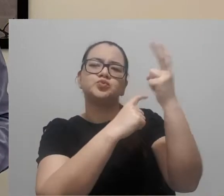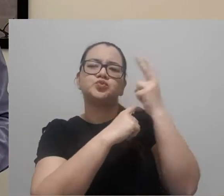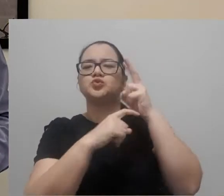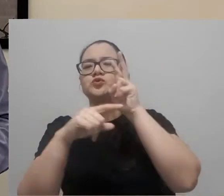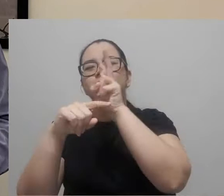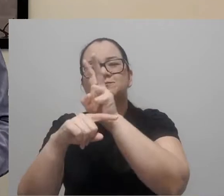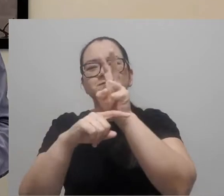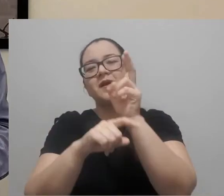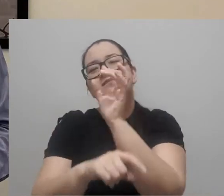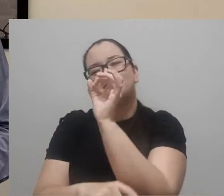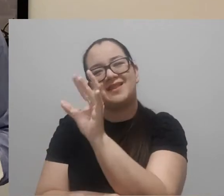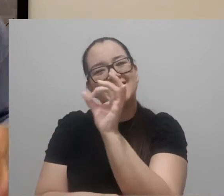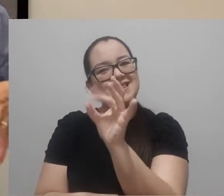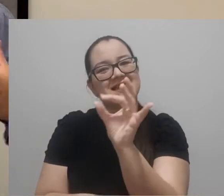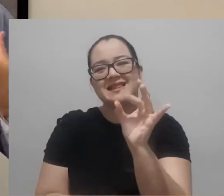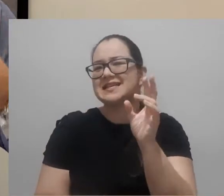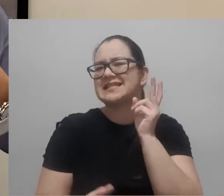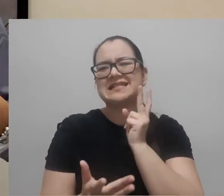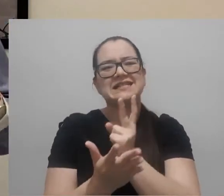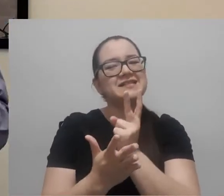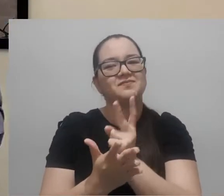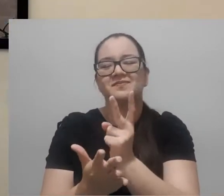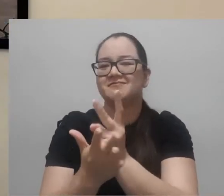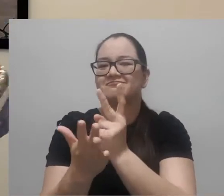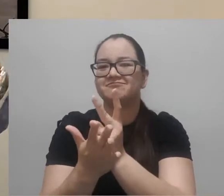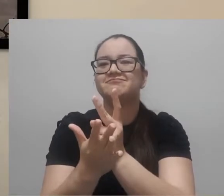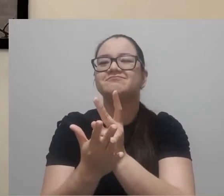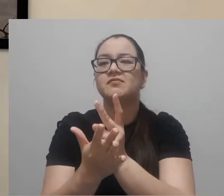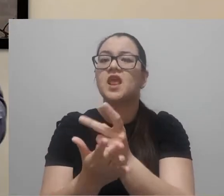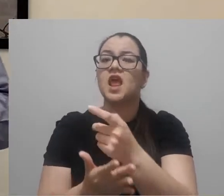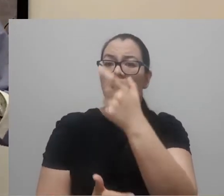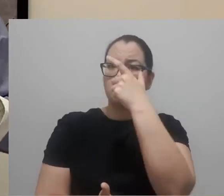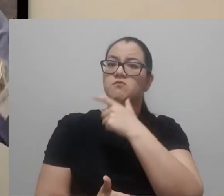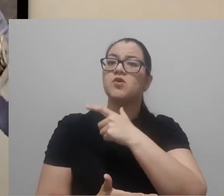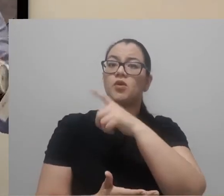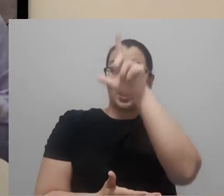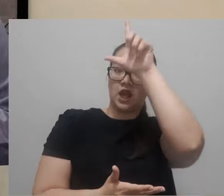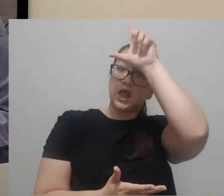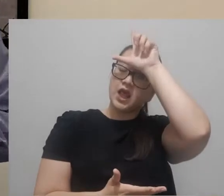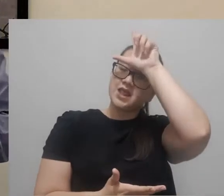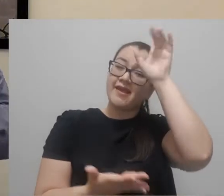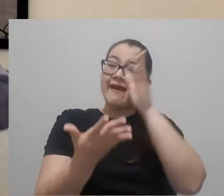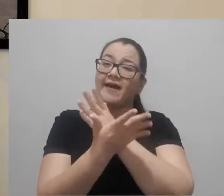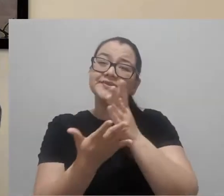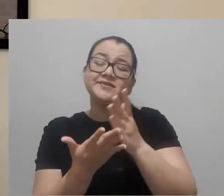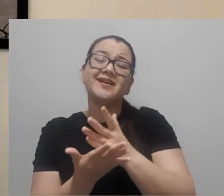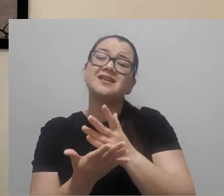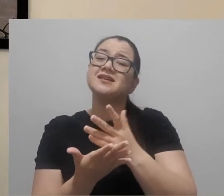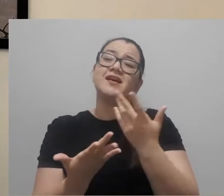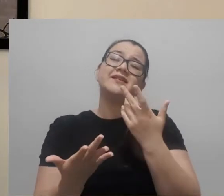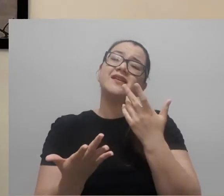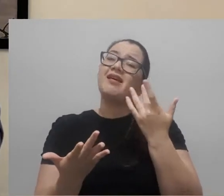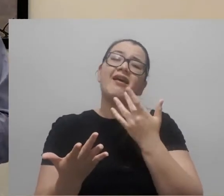você. Você está sendo pastoreado. Eu posso, como líder da igreja, eu posso não chegar à sua casa, eu posso não lhe